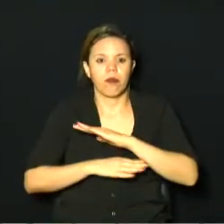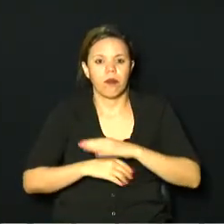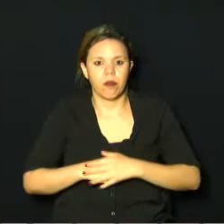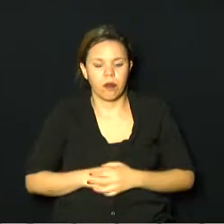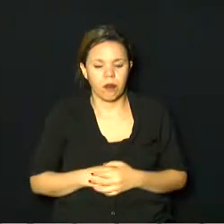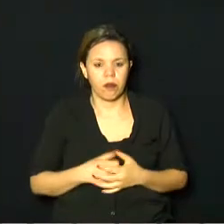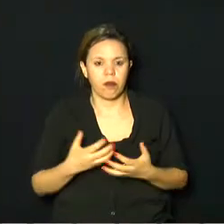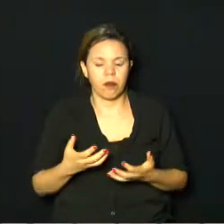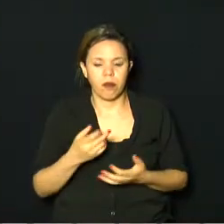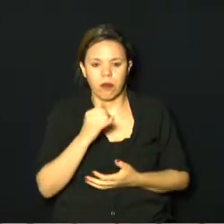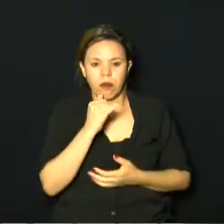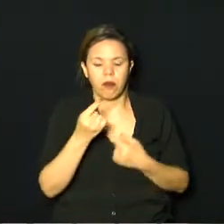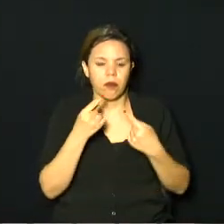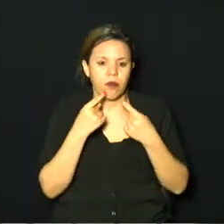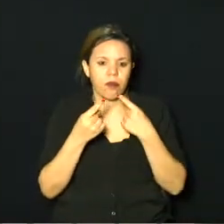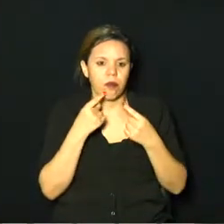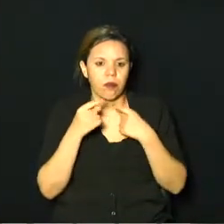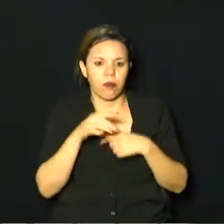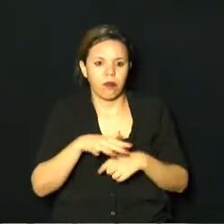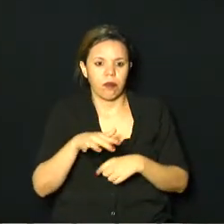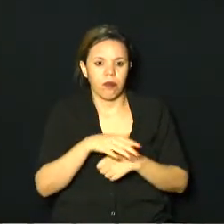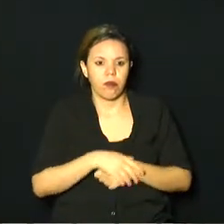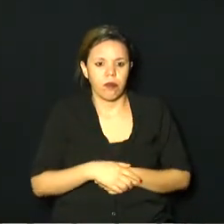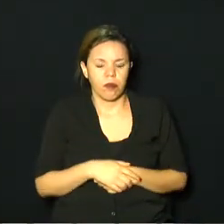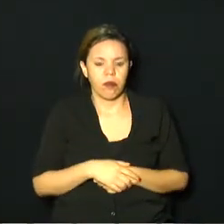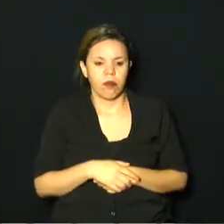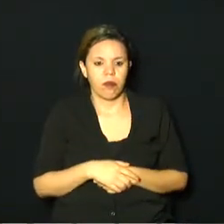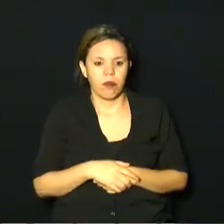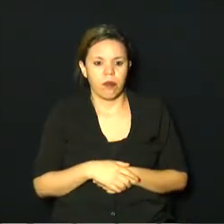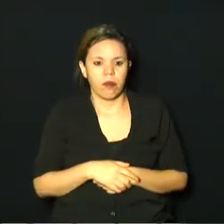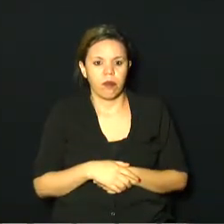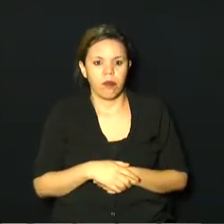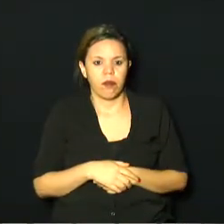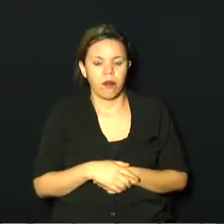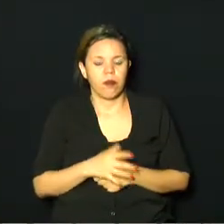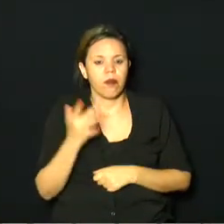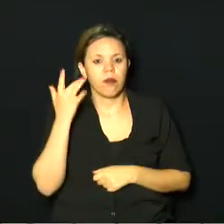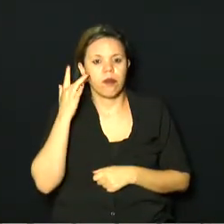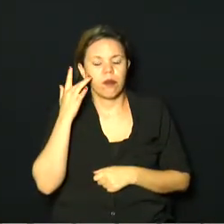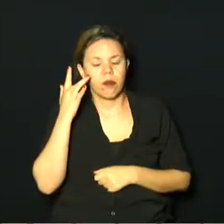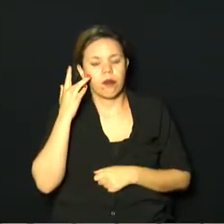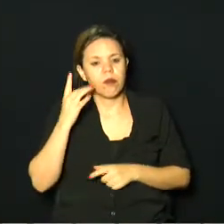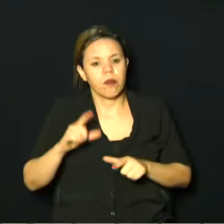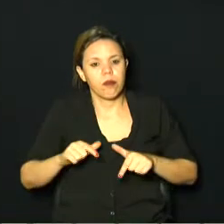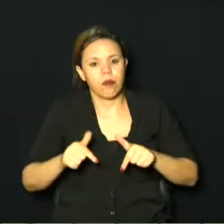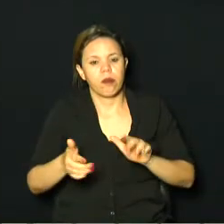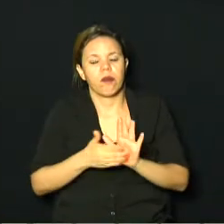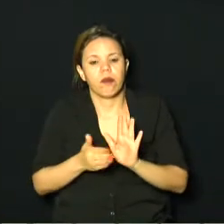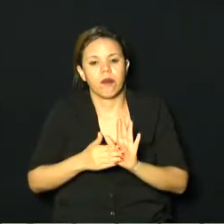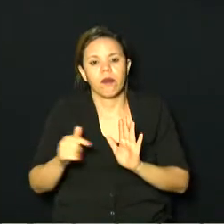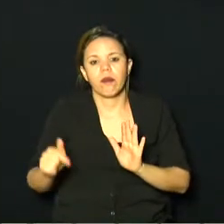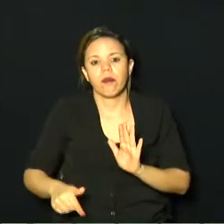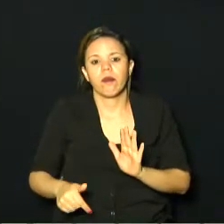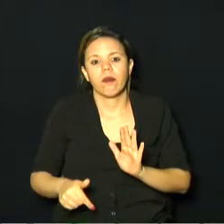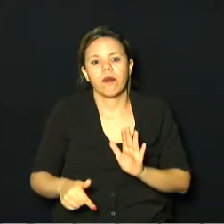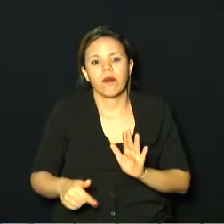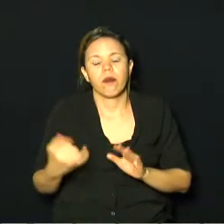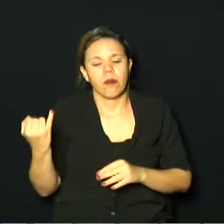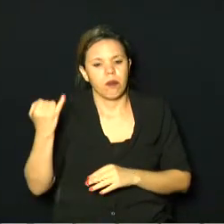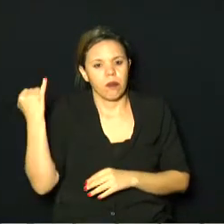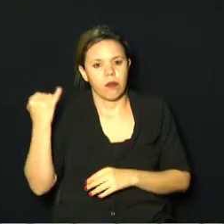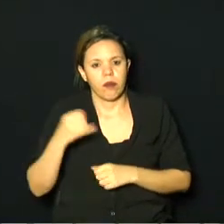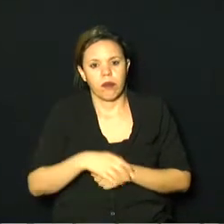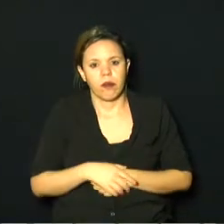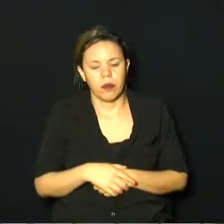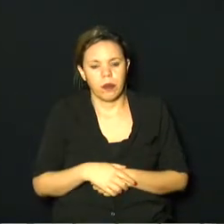eu queria agora dialogar com vocês. Eu acho que as iniciativas propostas aqui, elas são extremamente